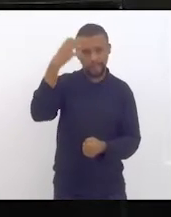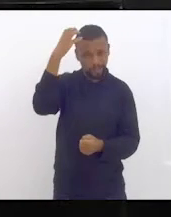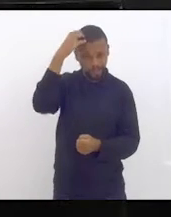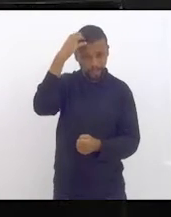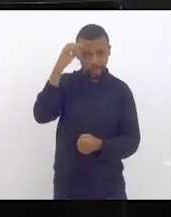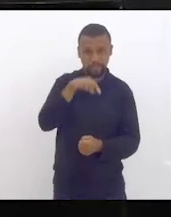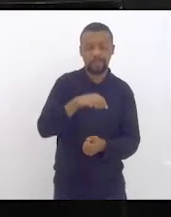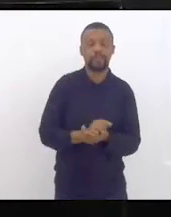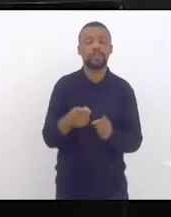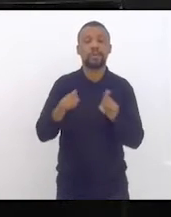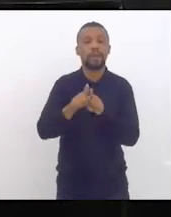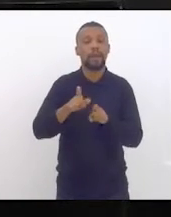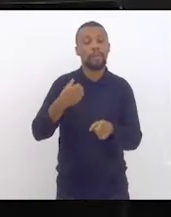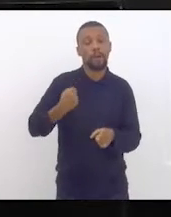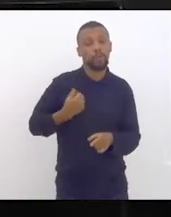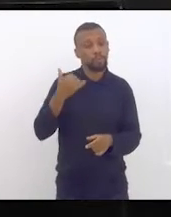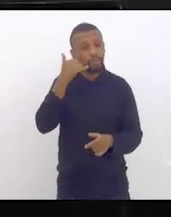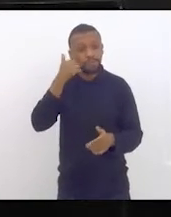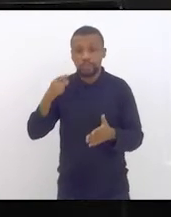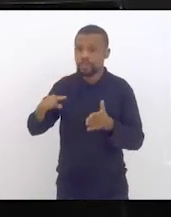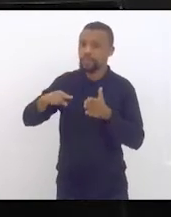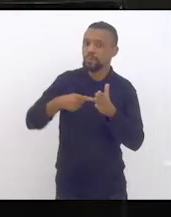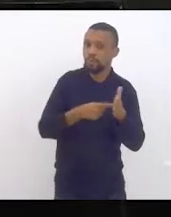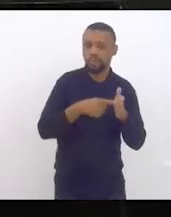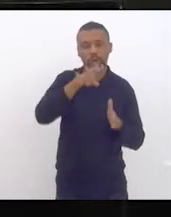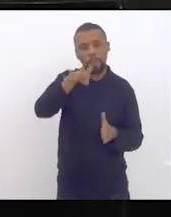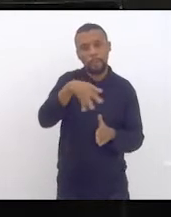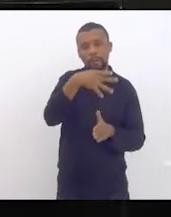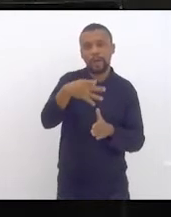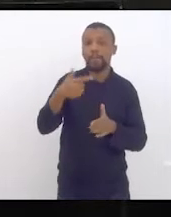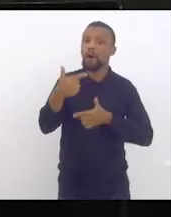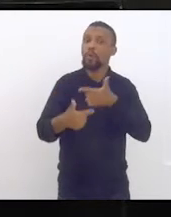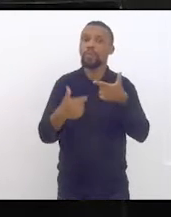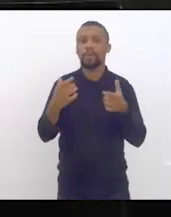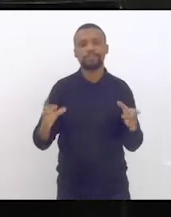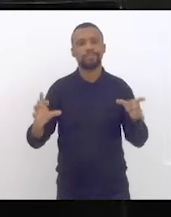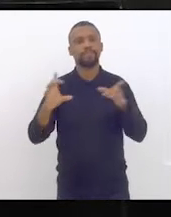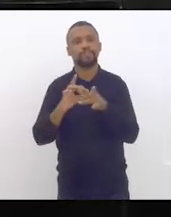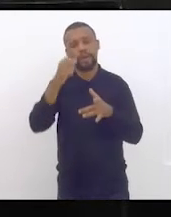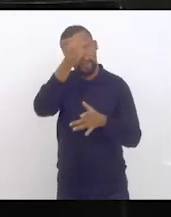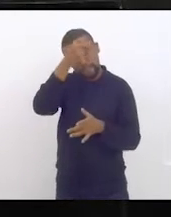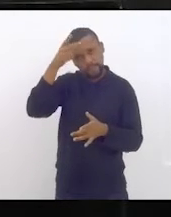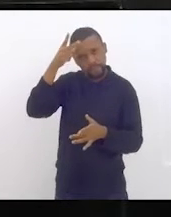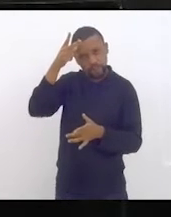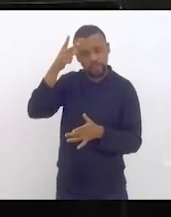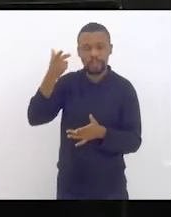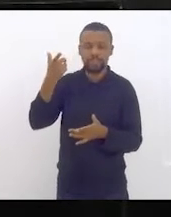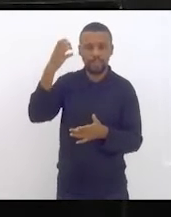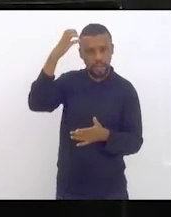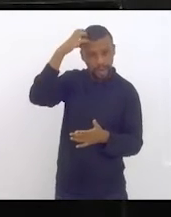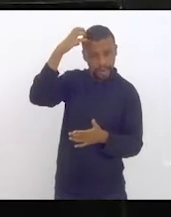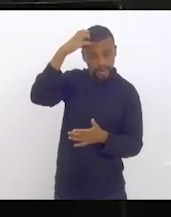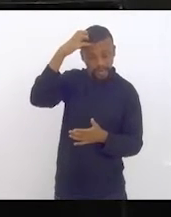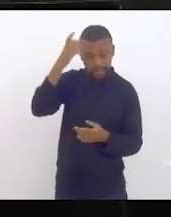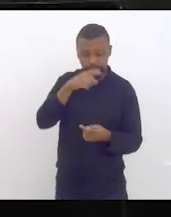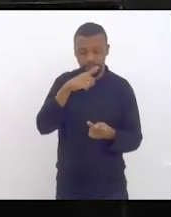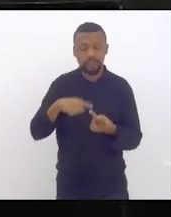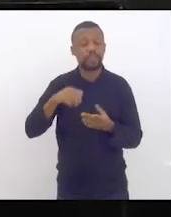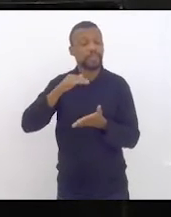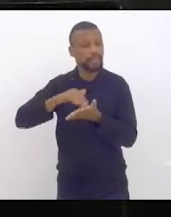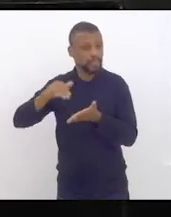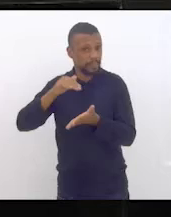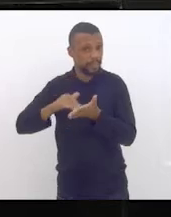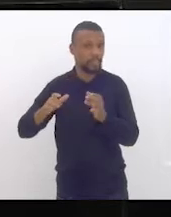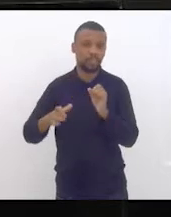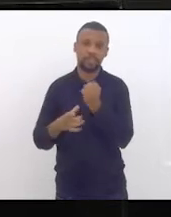o programa é um serviço conveniado a prefeitura de Angra dos Reis da Secretaria de